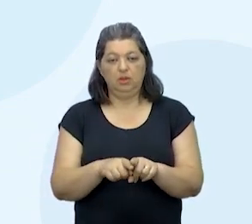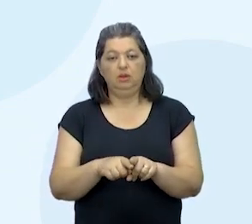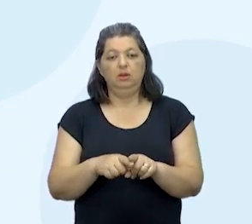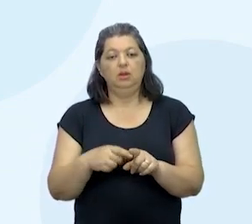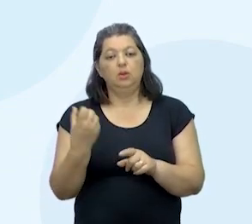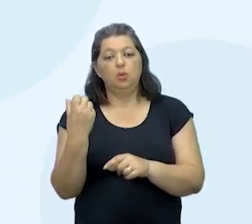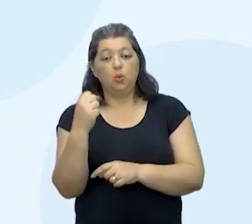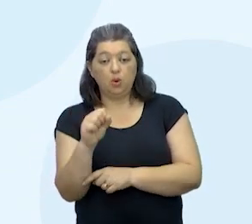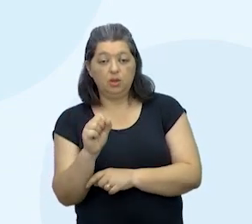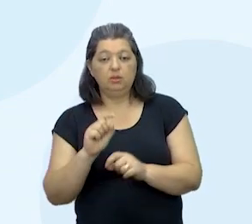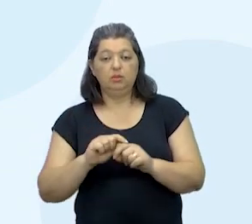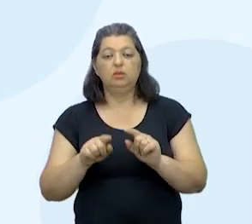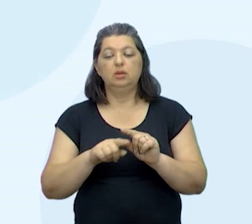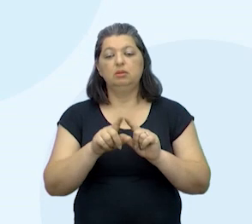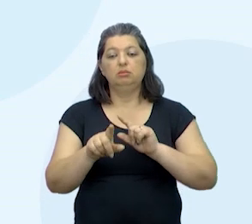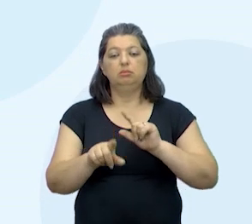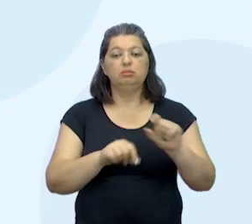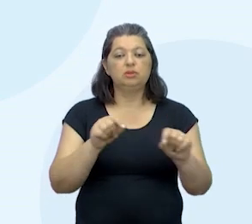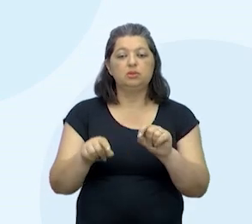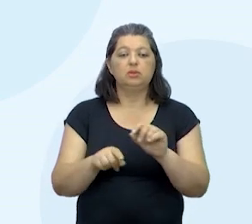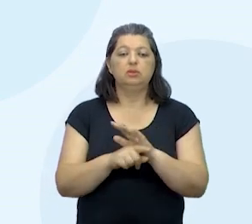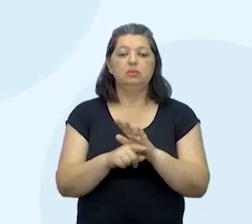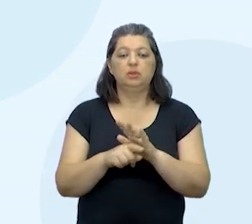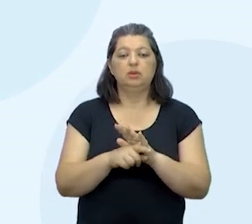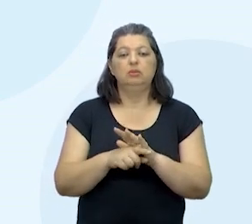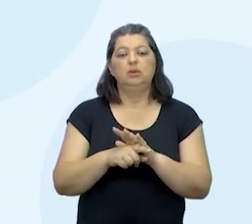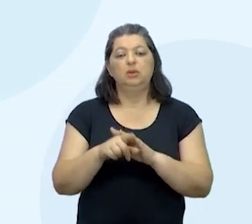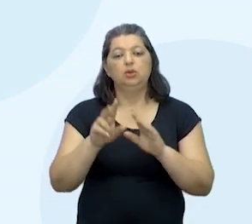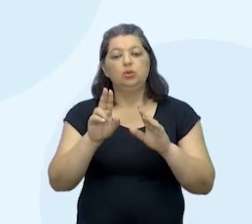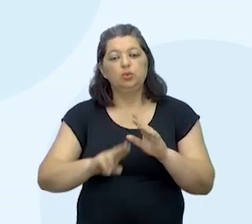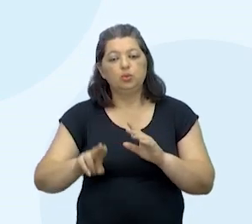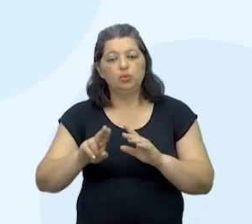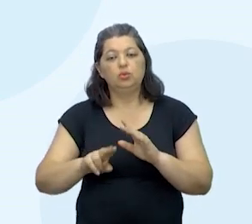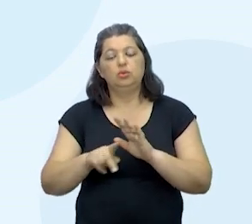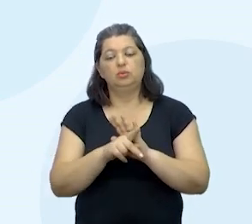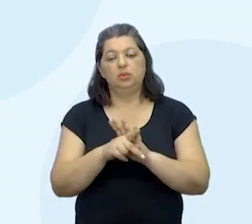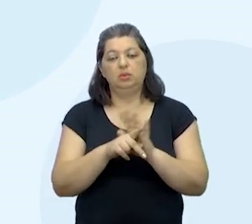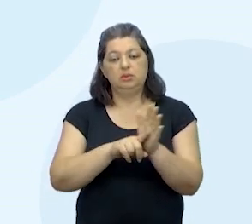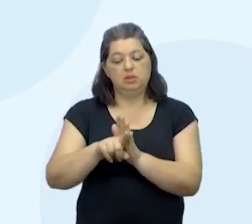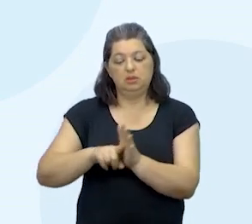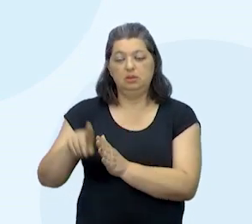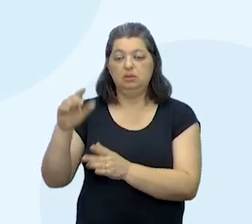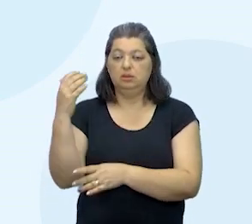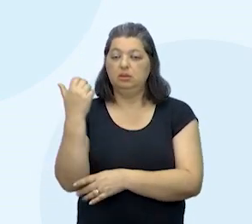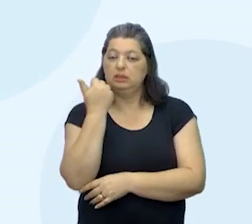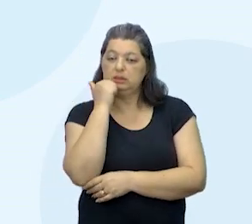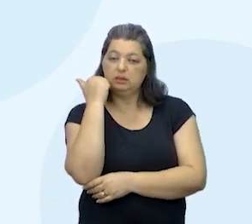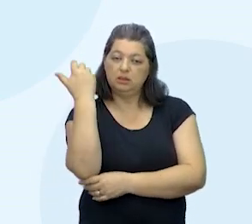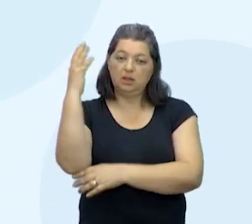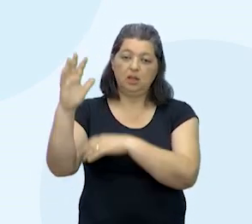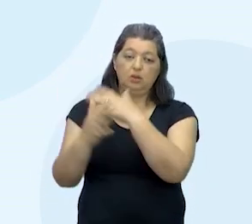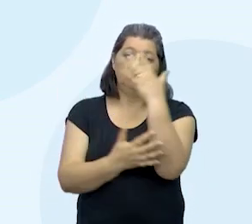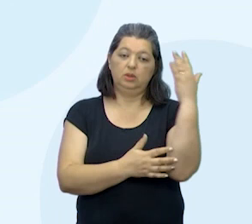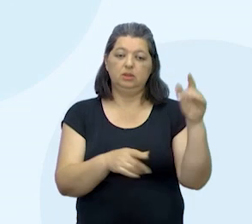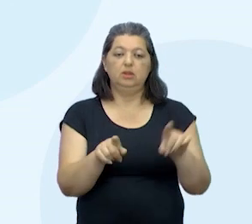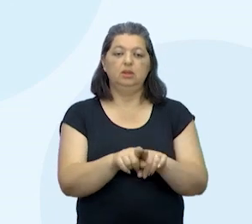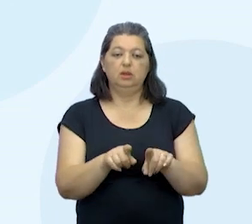8, selecionar e mobilizar aí os recursos das ciências da natureza para propor aí ações